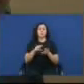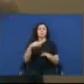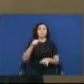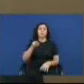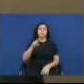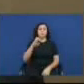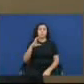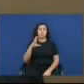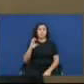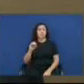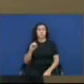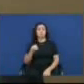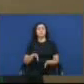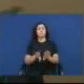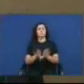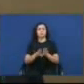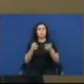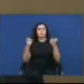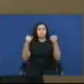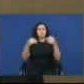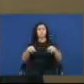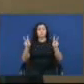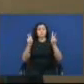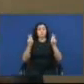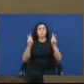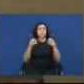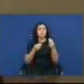Cog, de Obras, falei a respeito desse assunto,